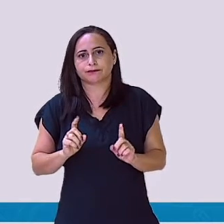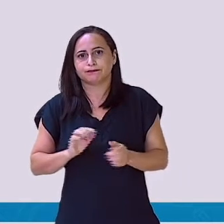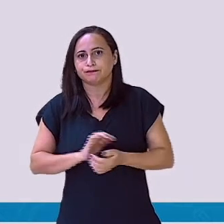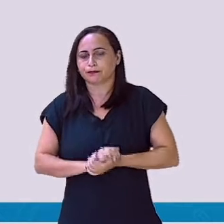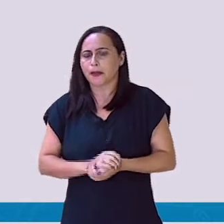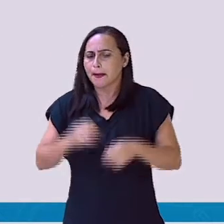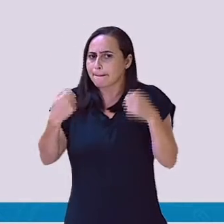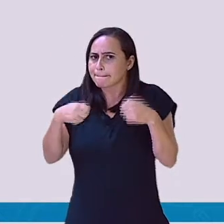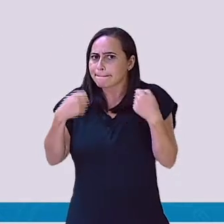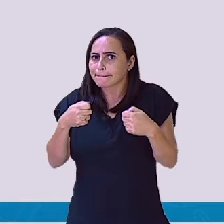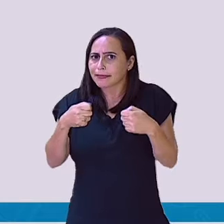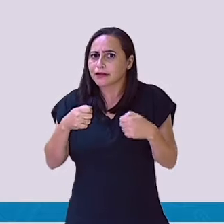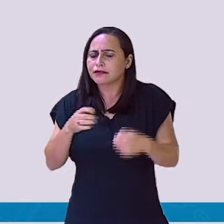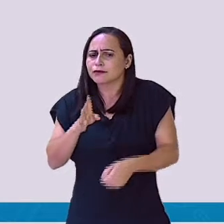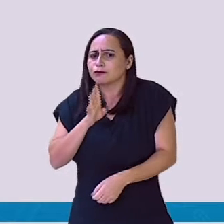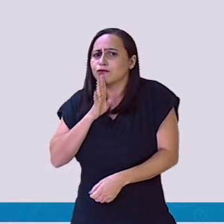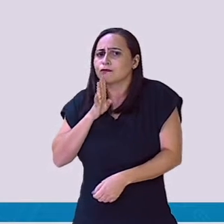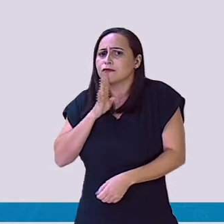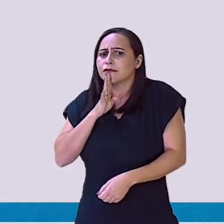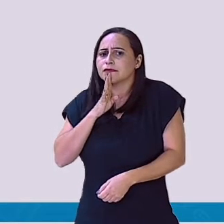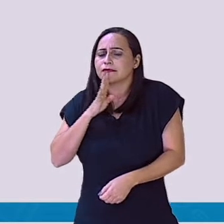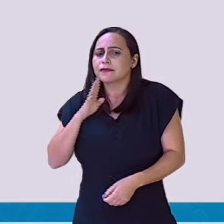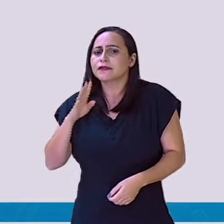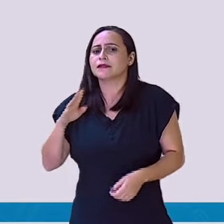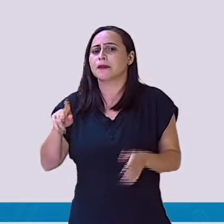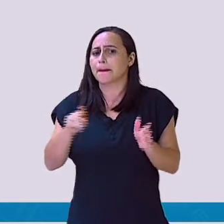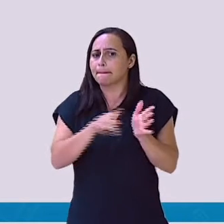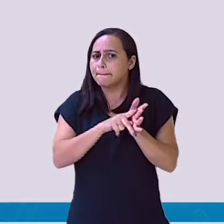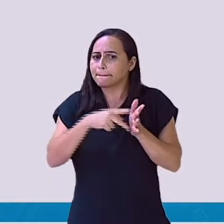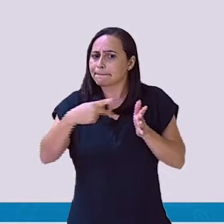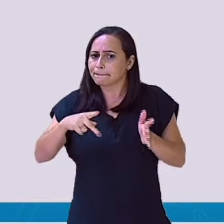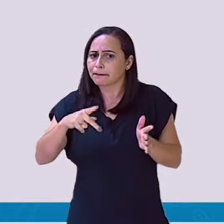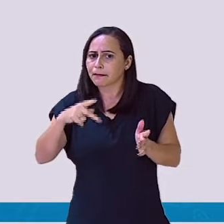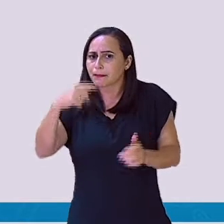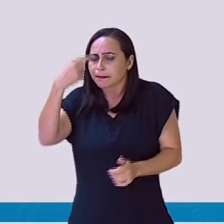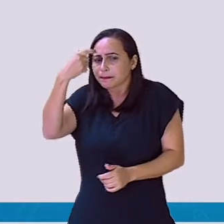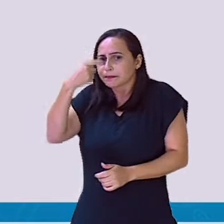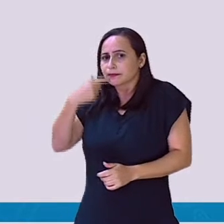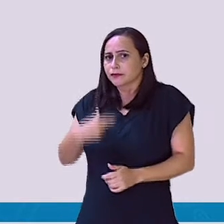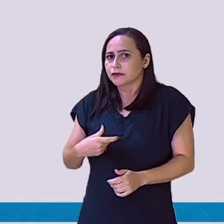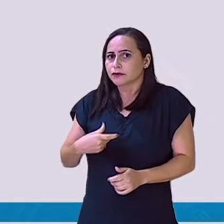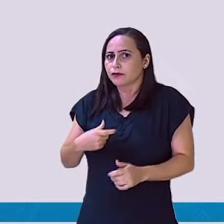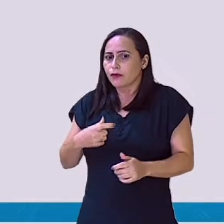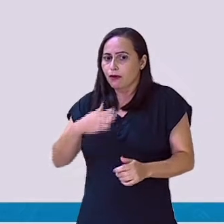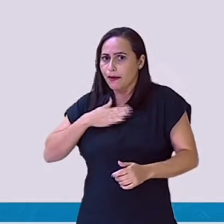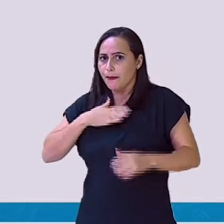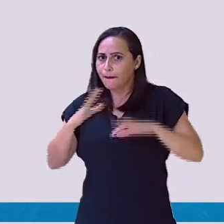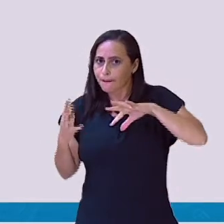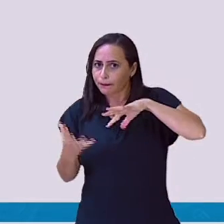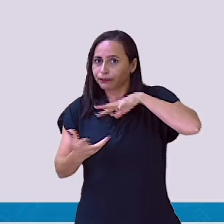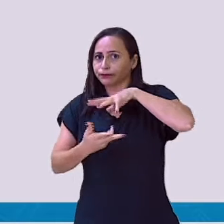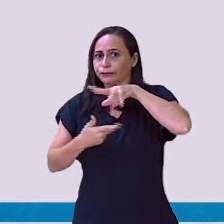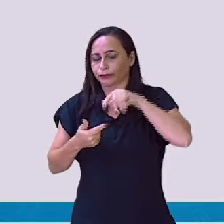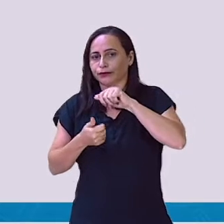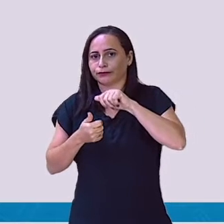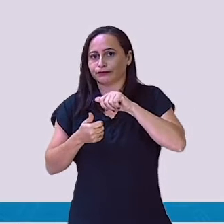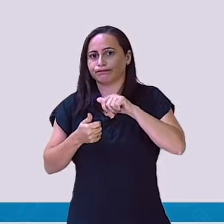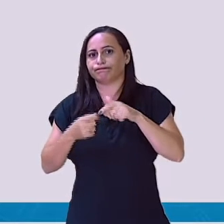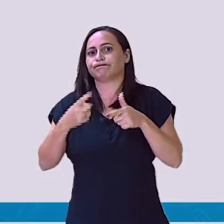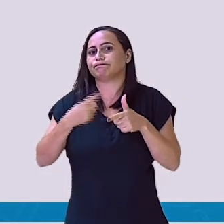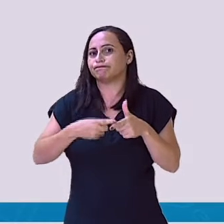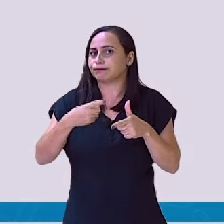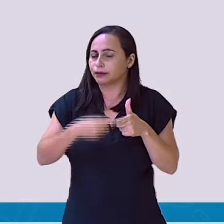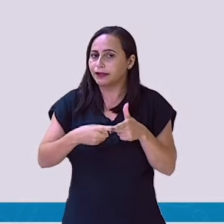a mim mesmo e ao mundo em que vivo, minha liberdade, às vezes, irá esbarrar